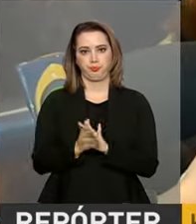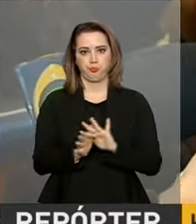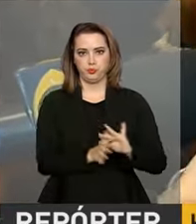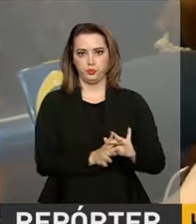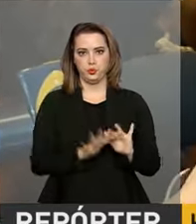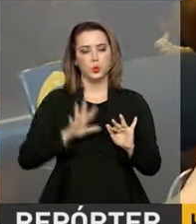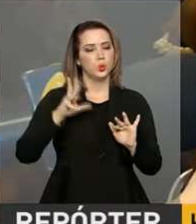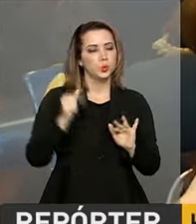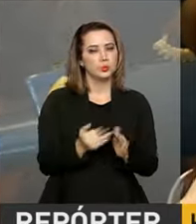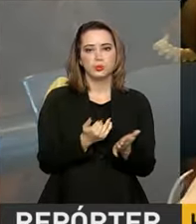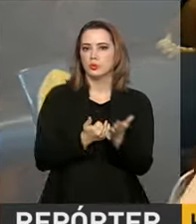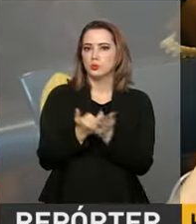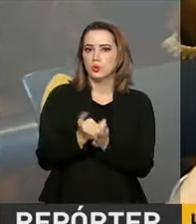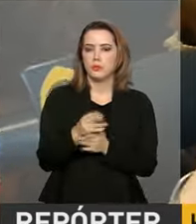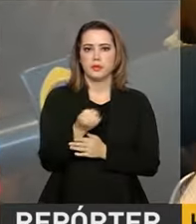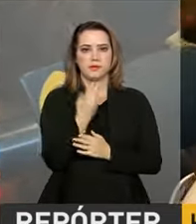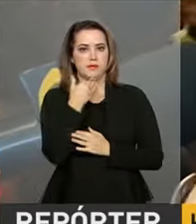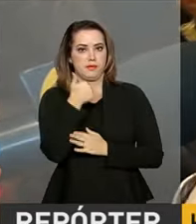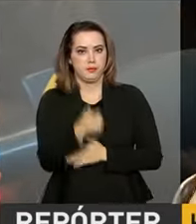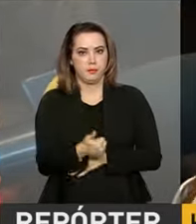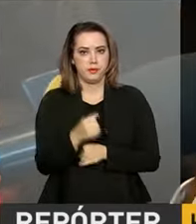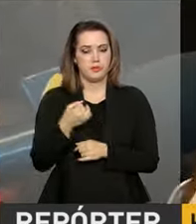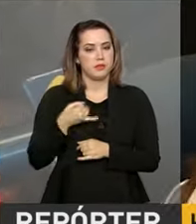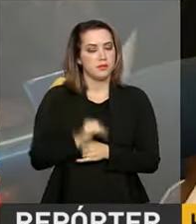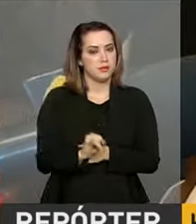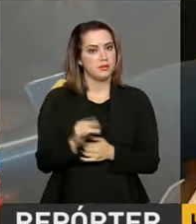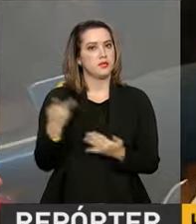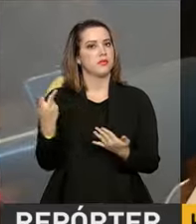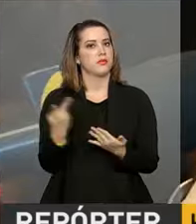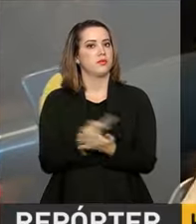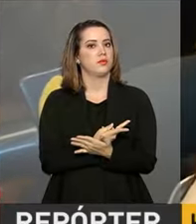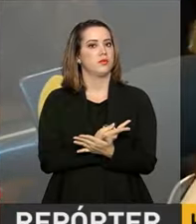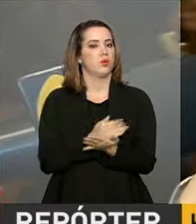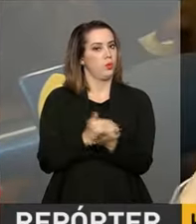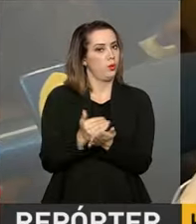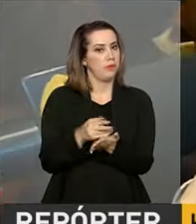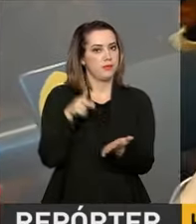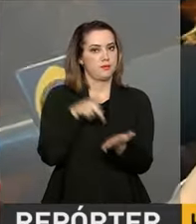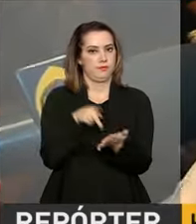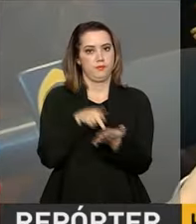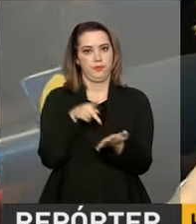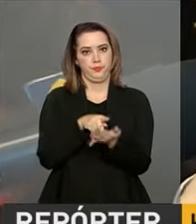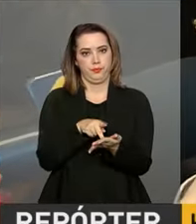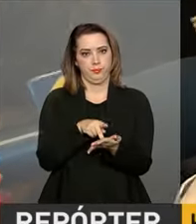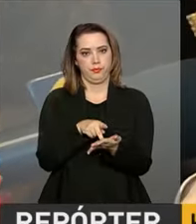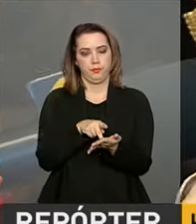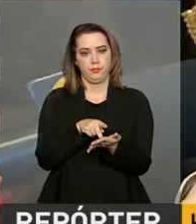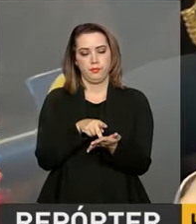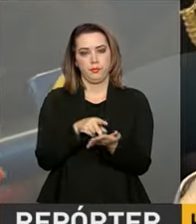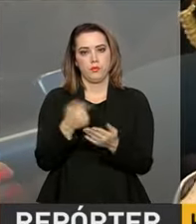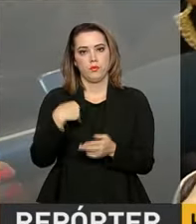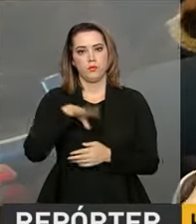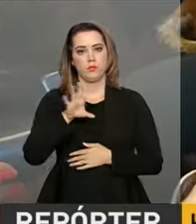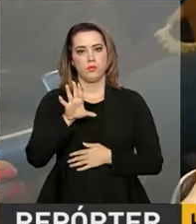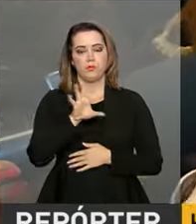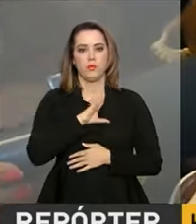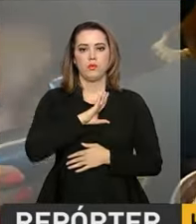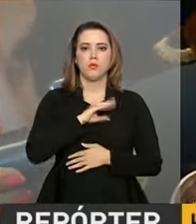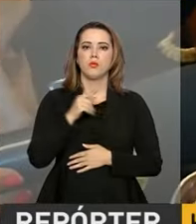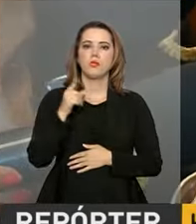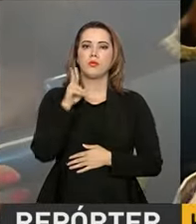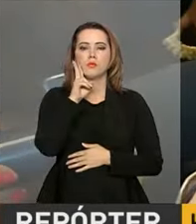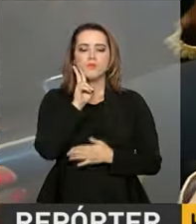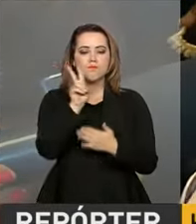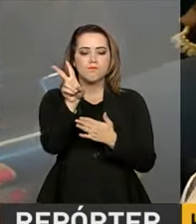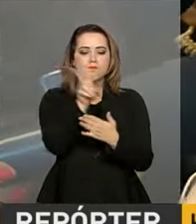começa bem quando começa com realismo e com a verdade. Isto é, nós